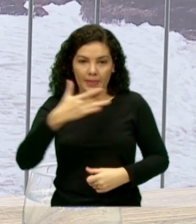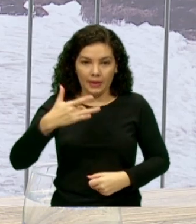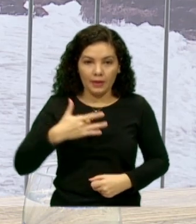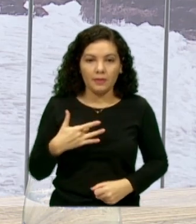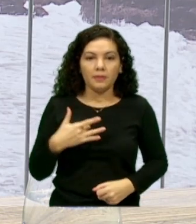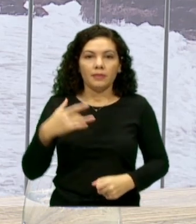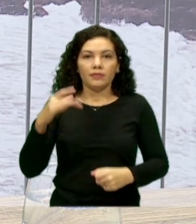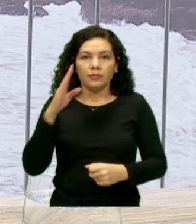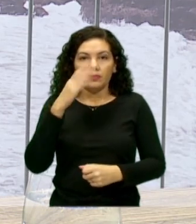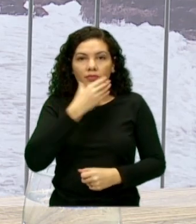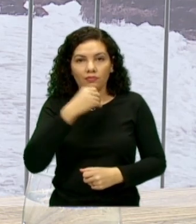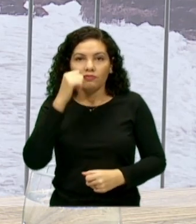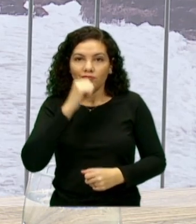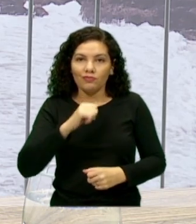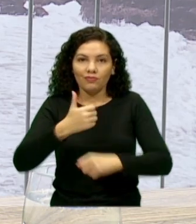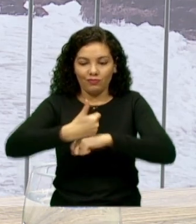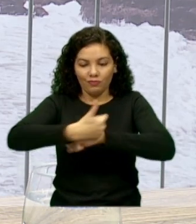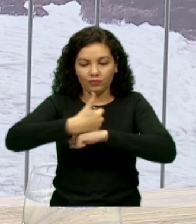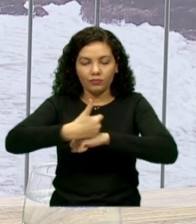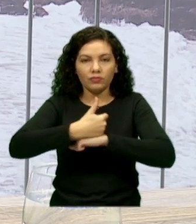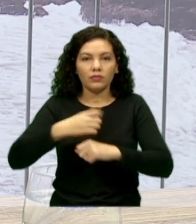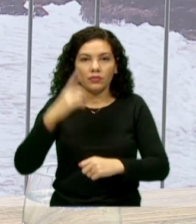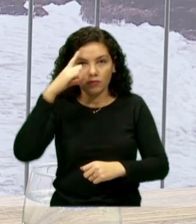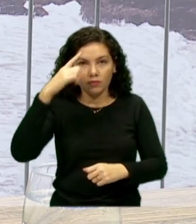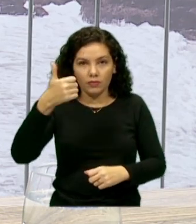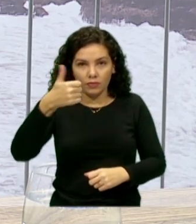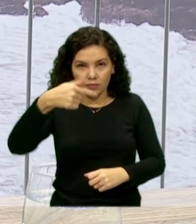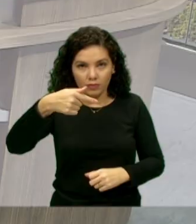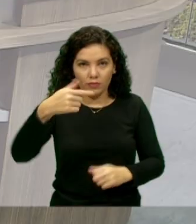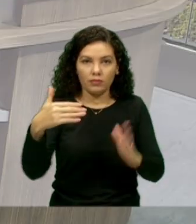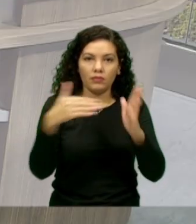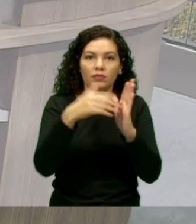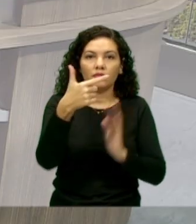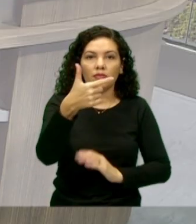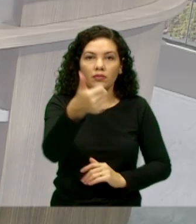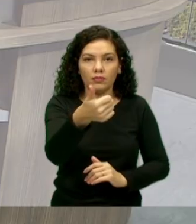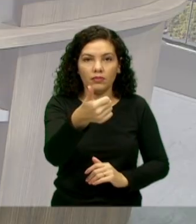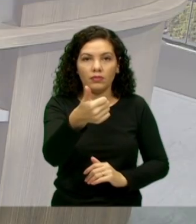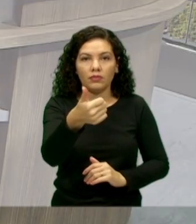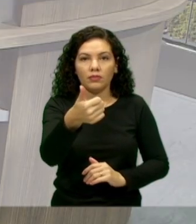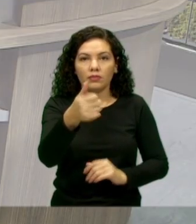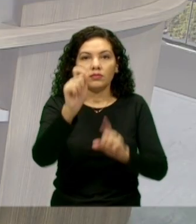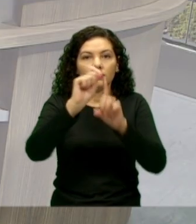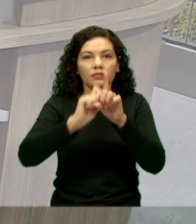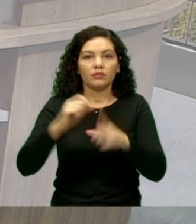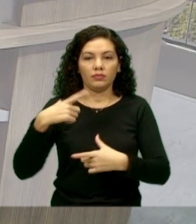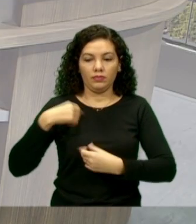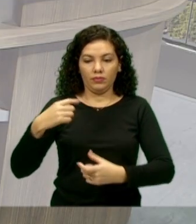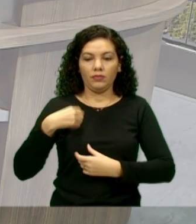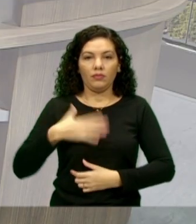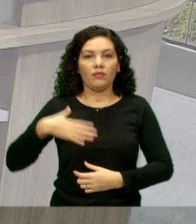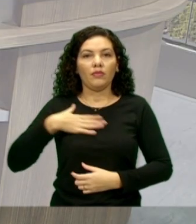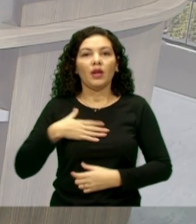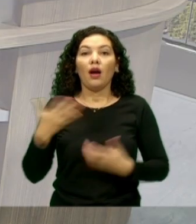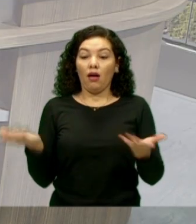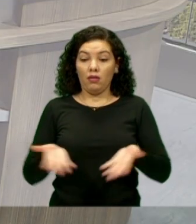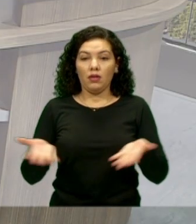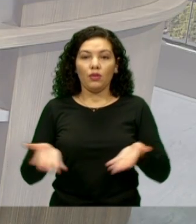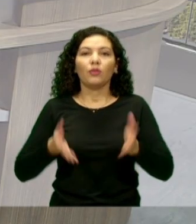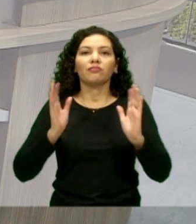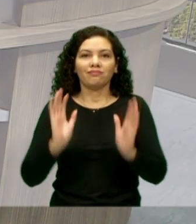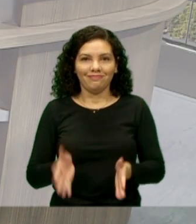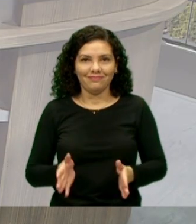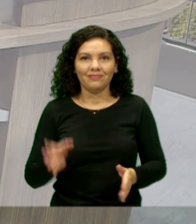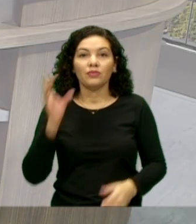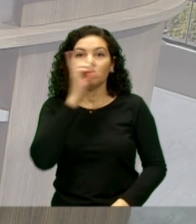e da Trabalhadora vai acontecer do dia 17 ao dia 21 de agosto, agora. Já?